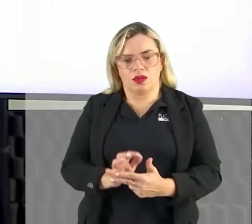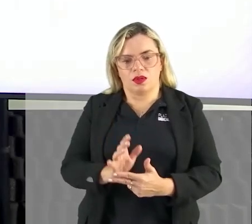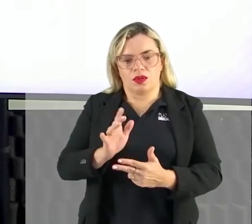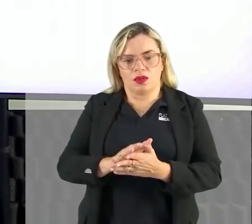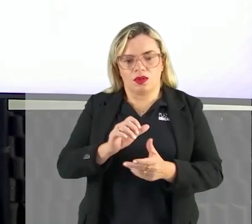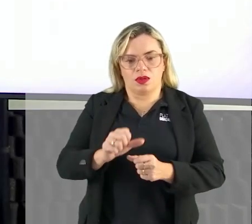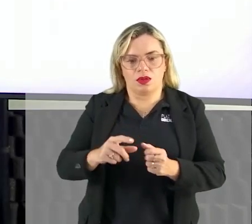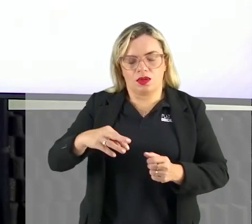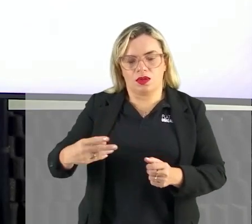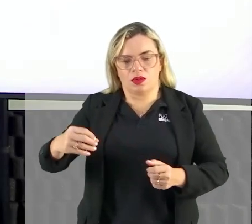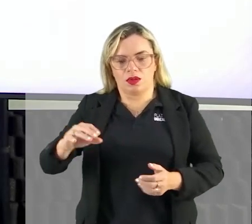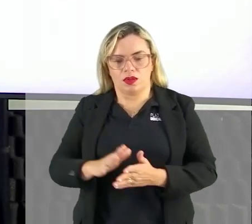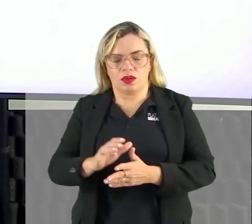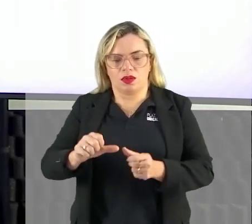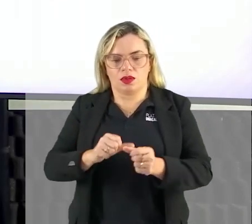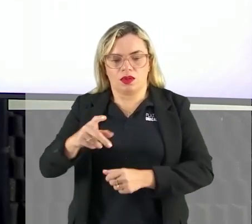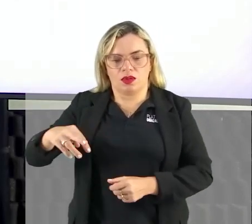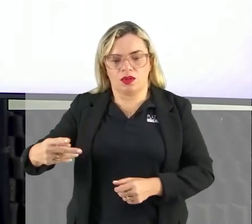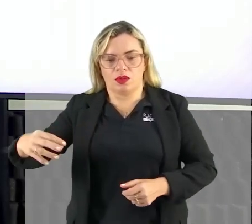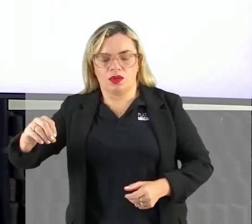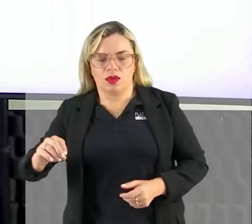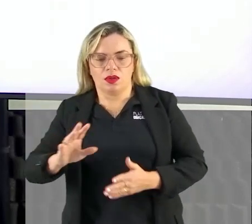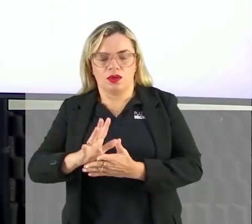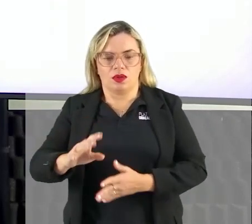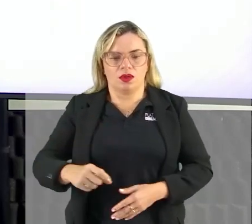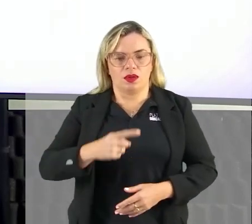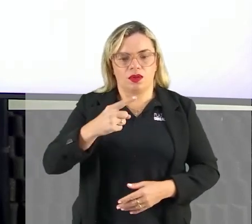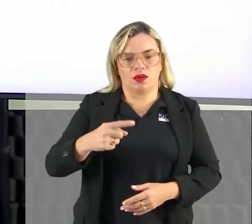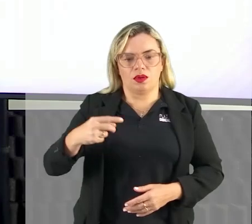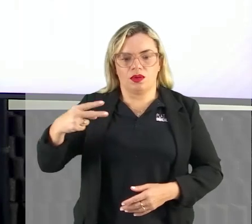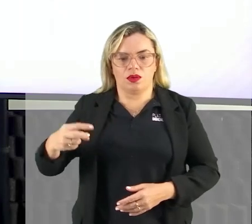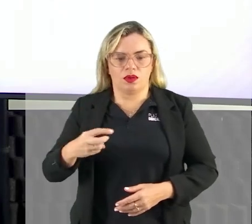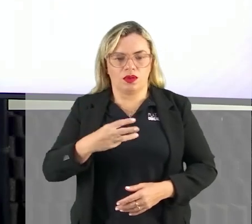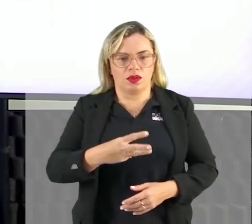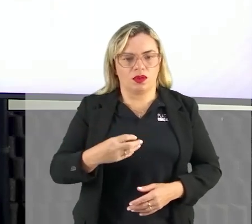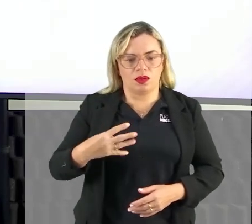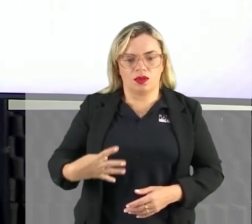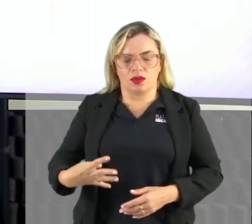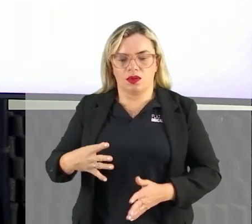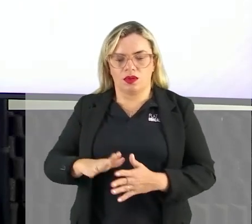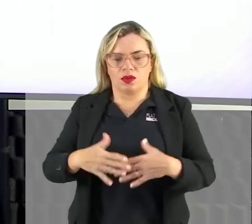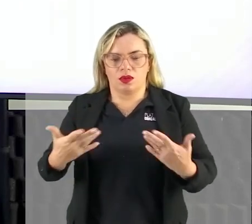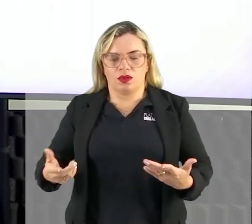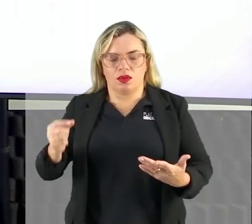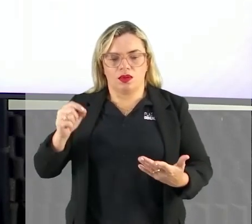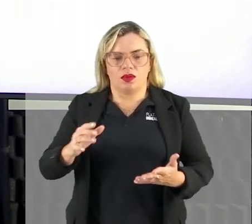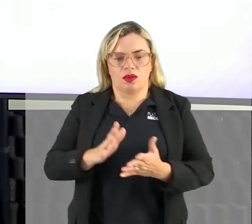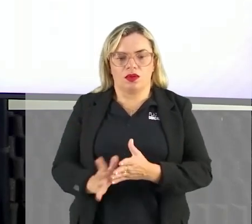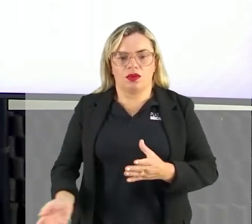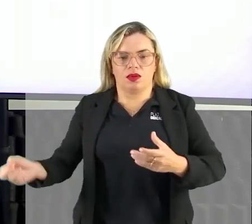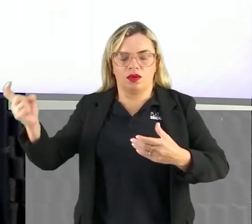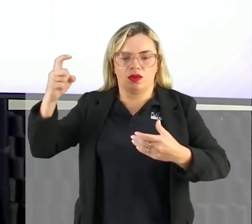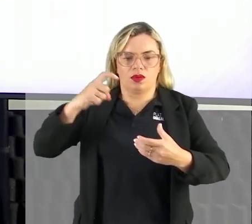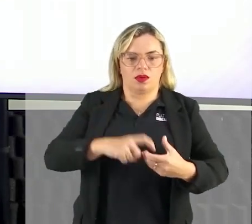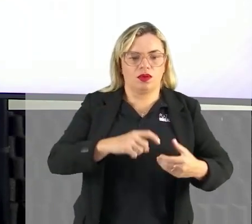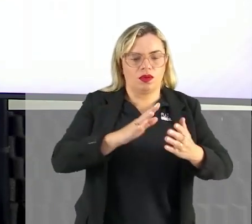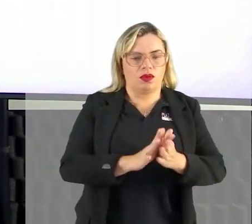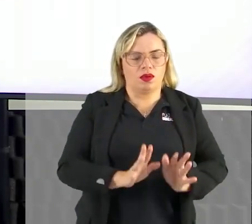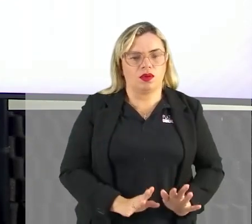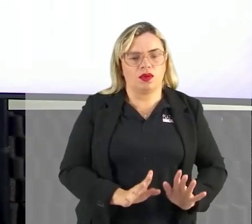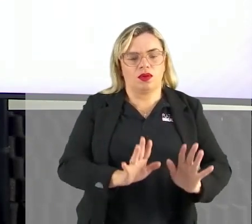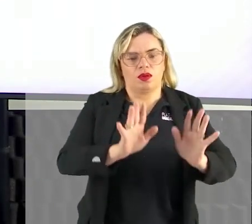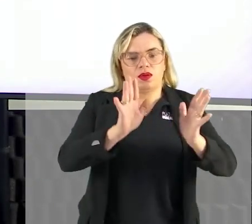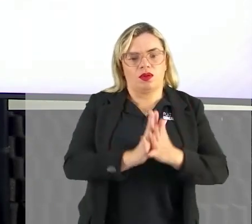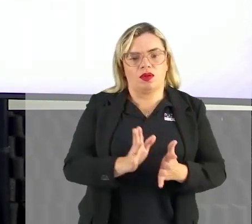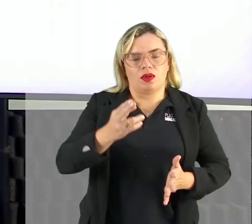e o nitrito virando nitrato, né? Então, etapas 1, 2, 3, 4. E o nitrato voltando a ser o gás